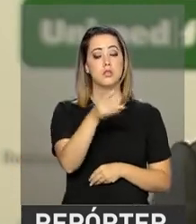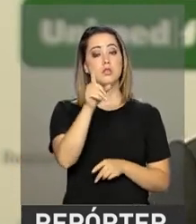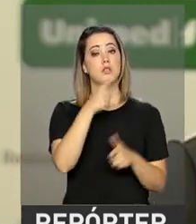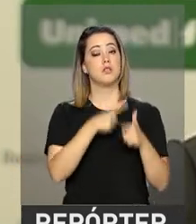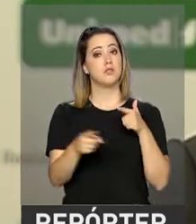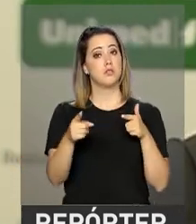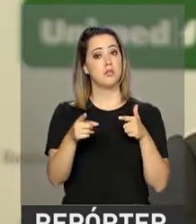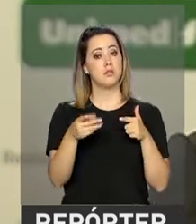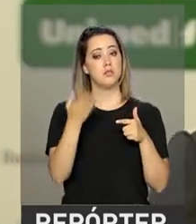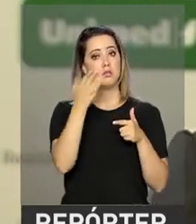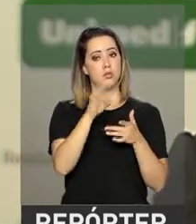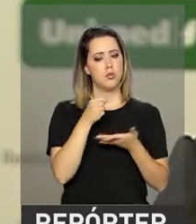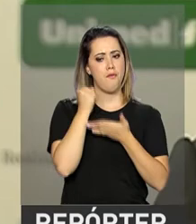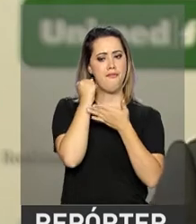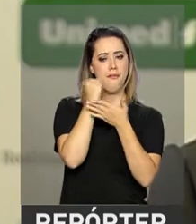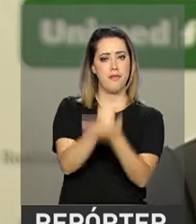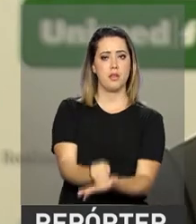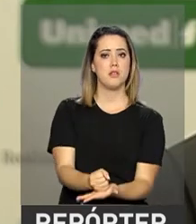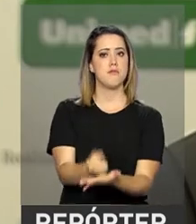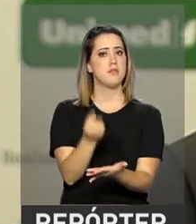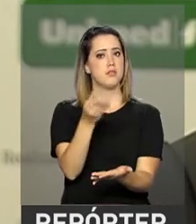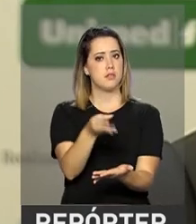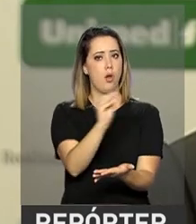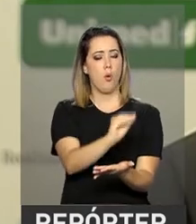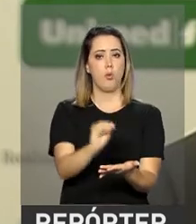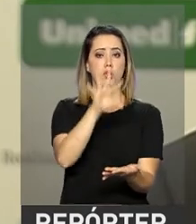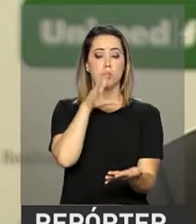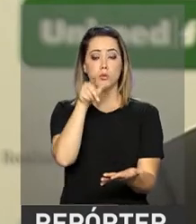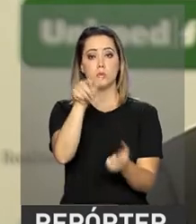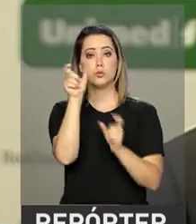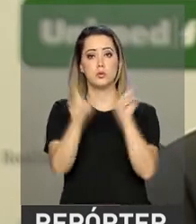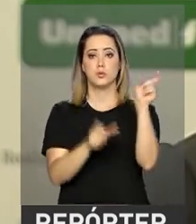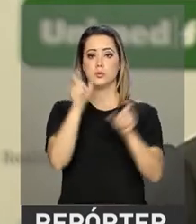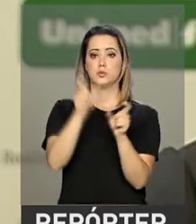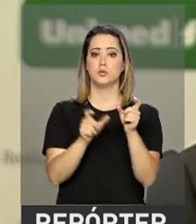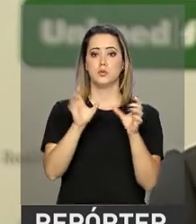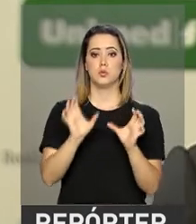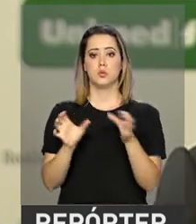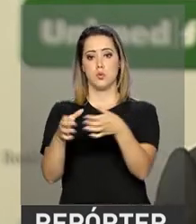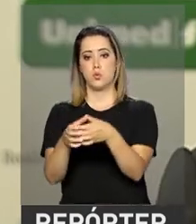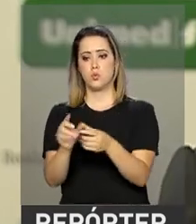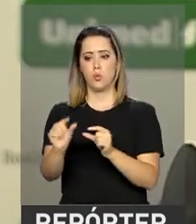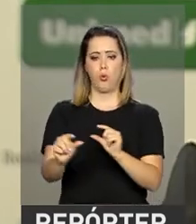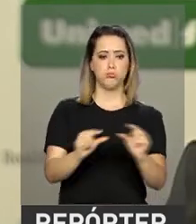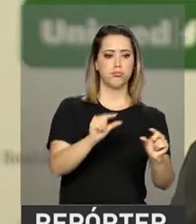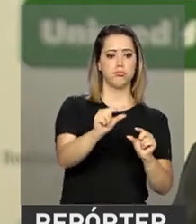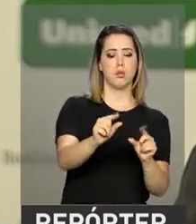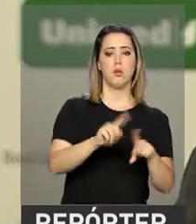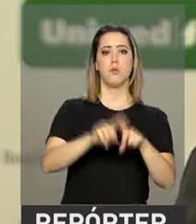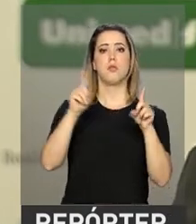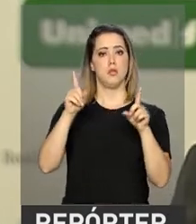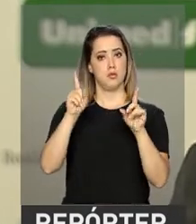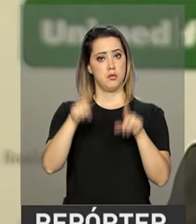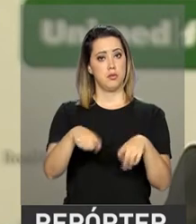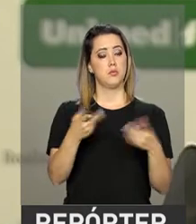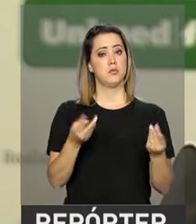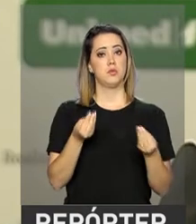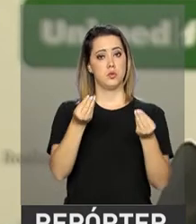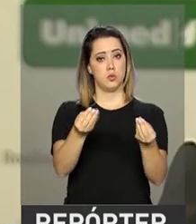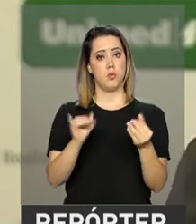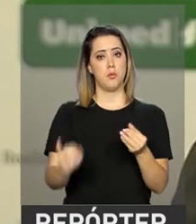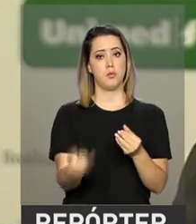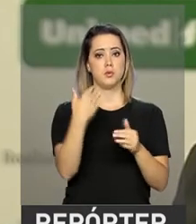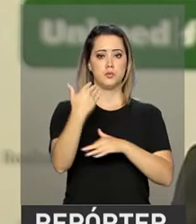nós oferecermos atendimento amplo a todas as minorias. E é mais uma oportunidade que se tem